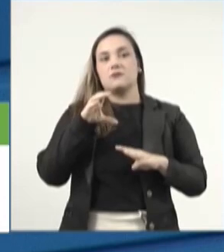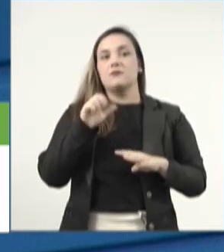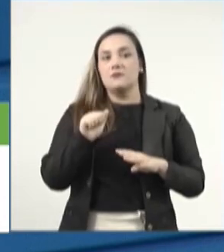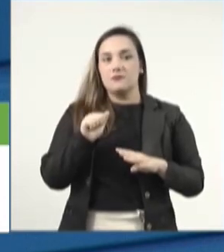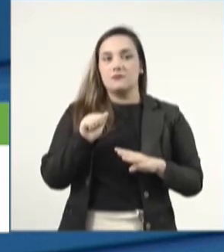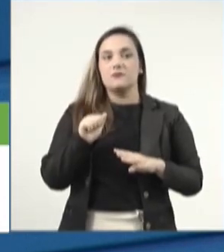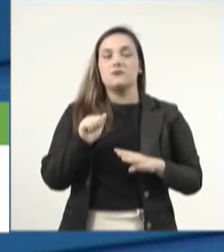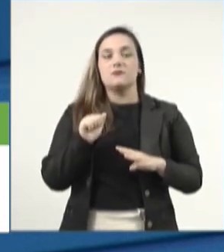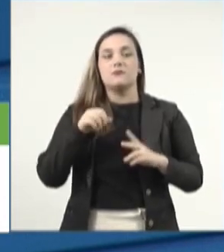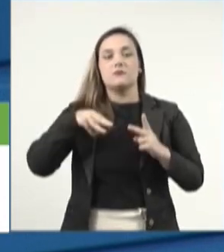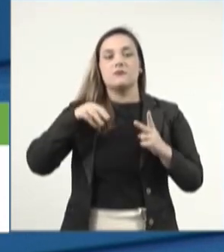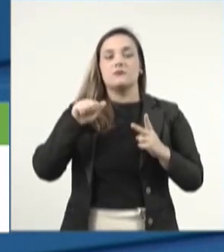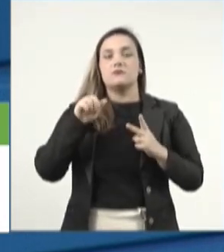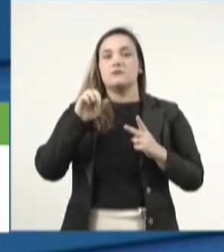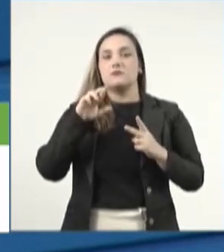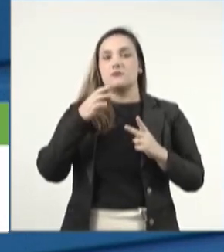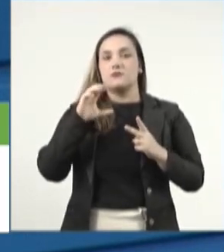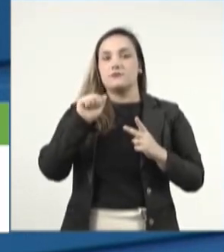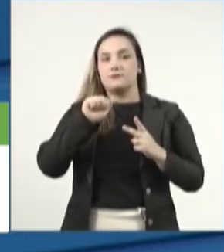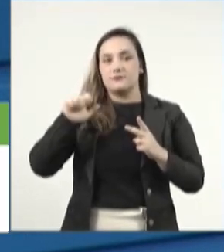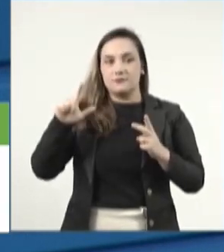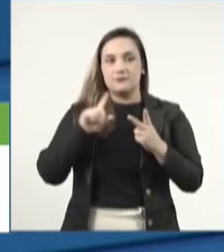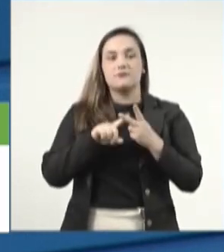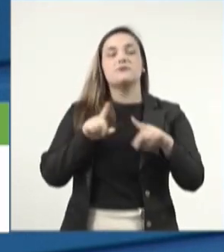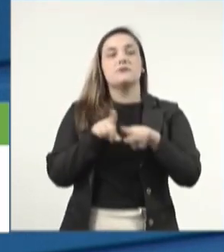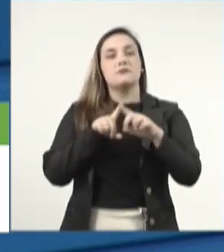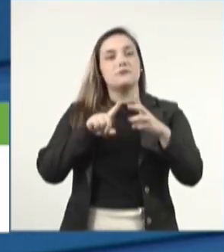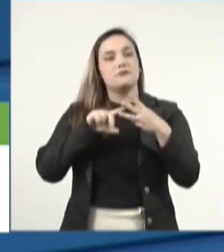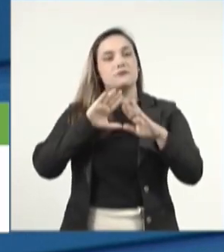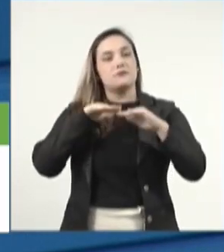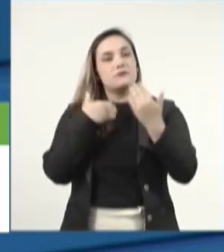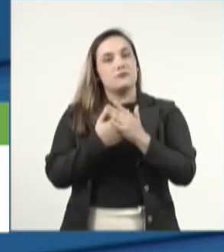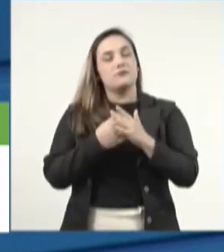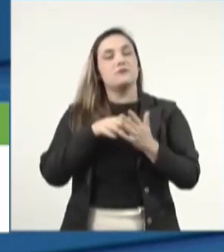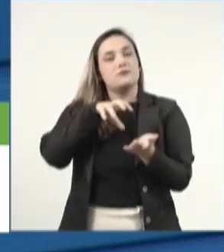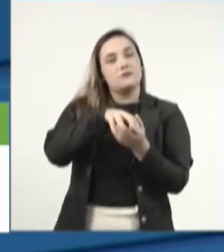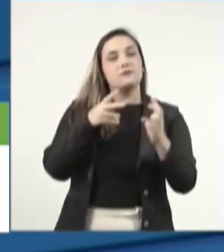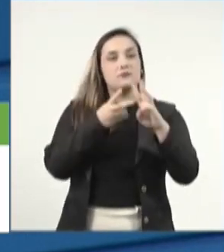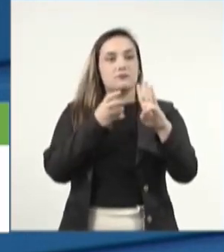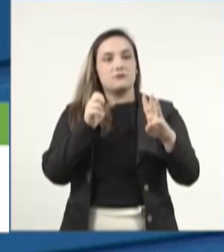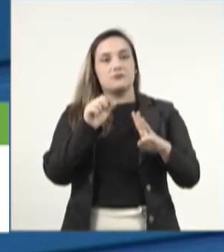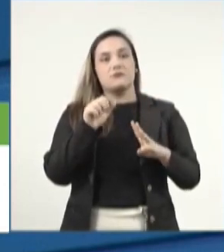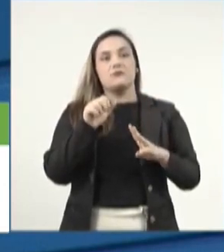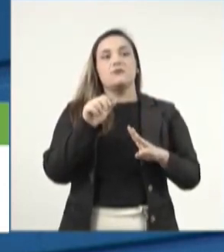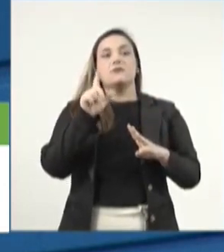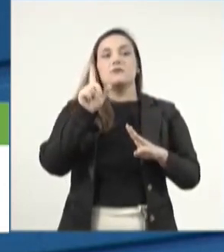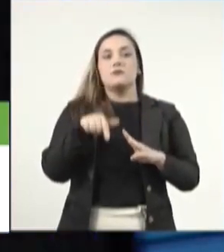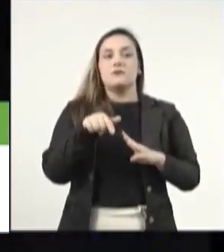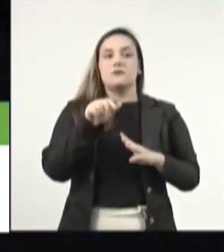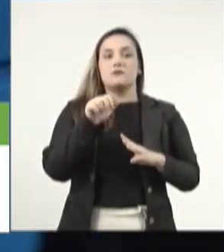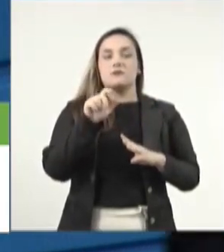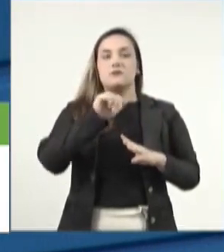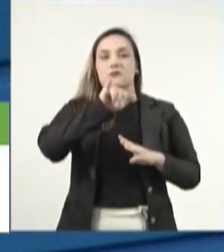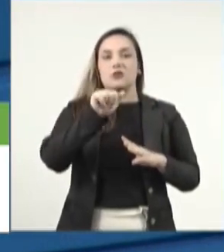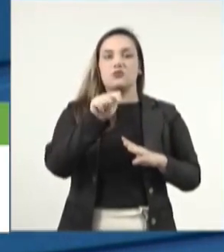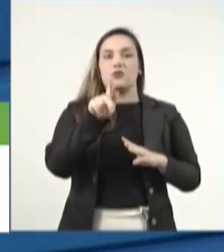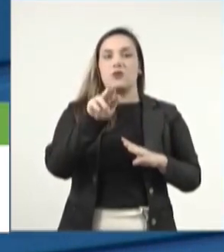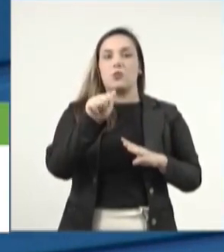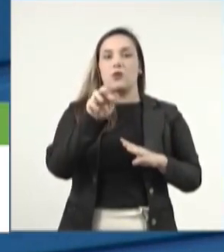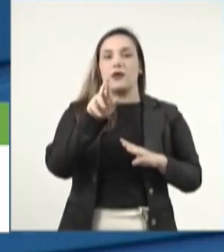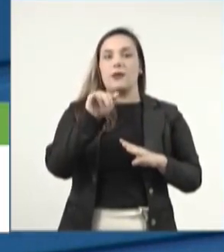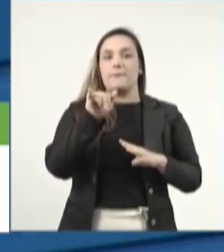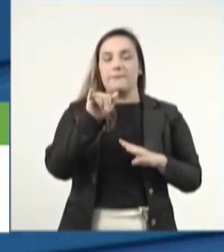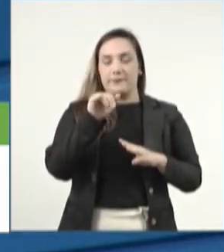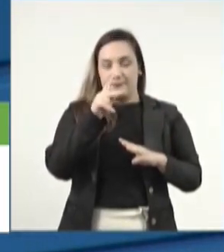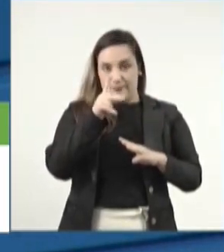Souza, na Escola Polo da Aldeia Jaguapiru e na extensão da Araporã, na Aldeia Bororó, em Dourados. Governo